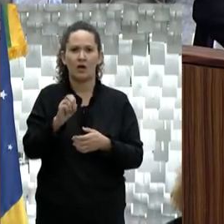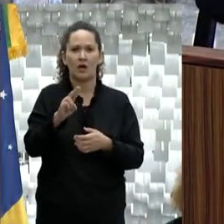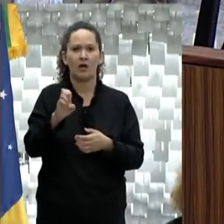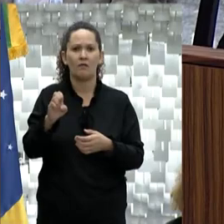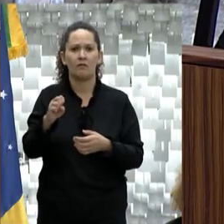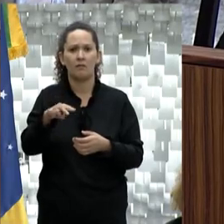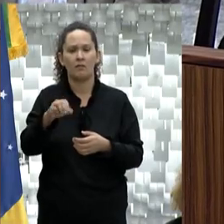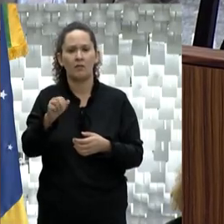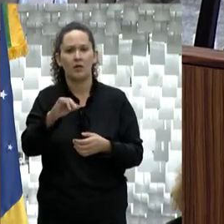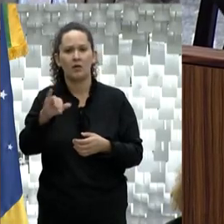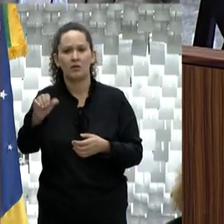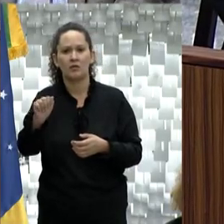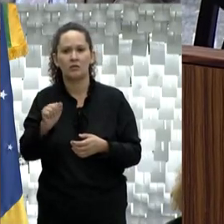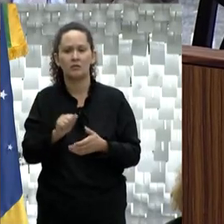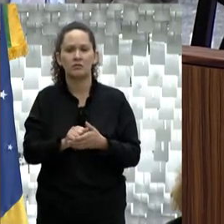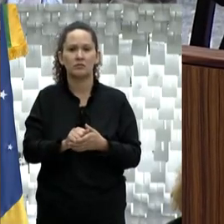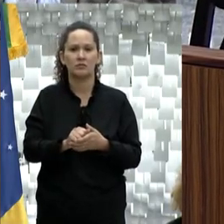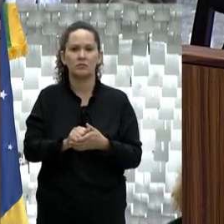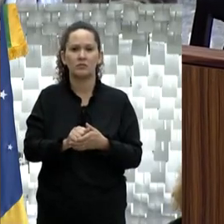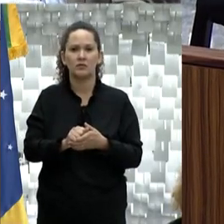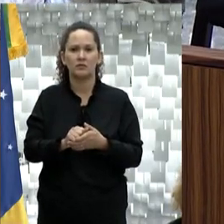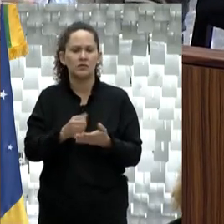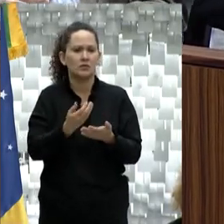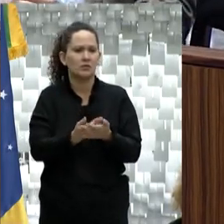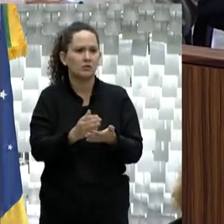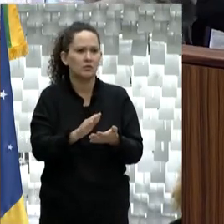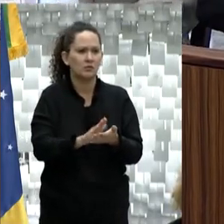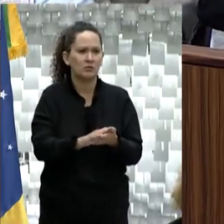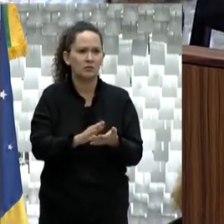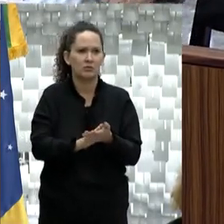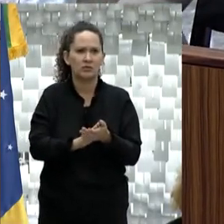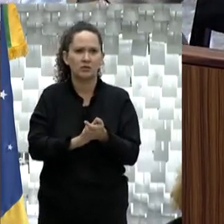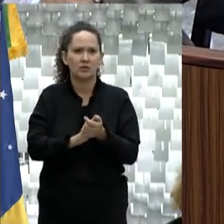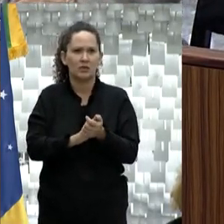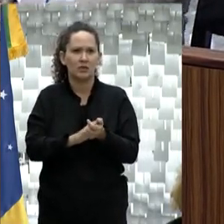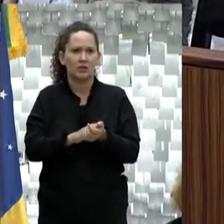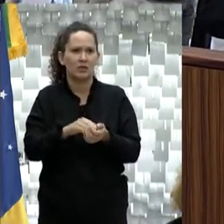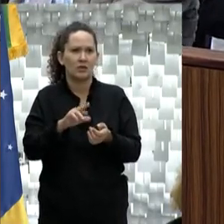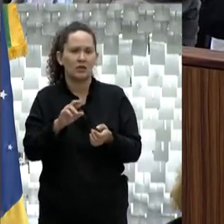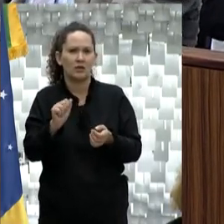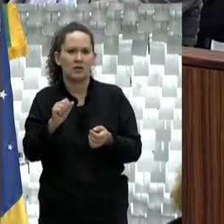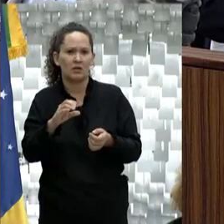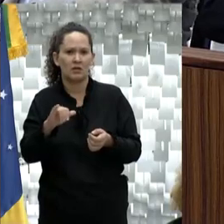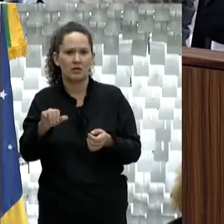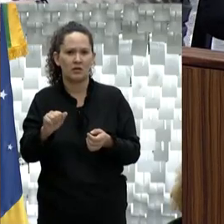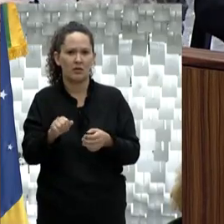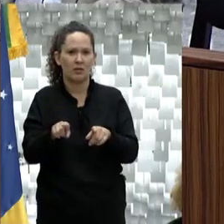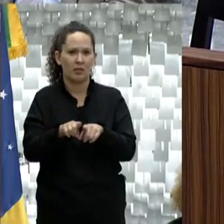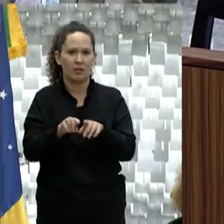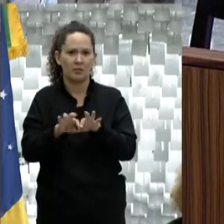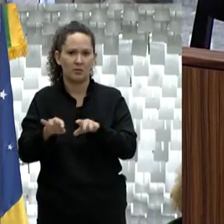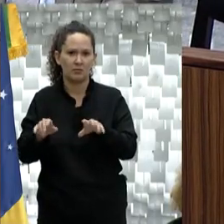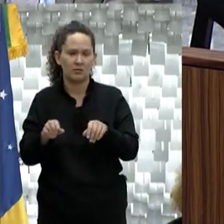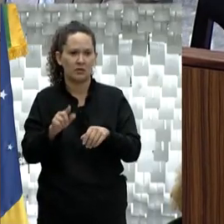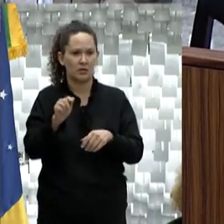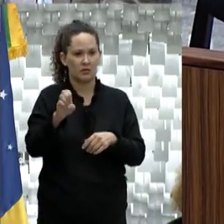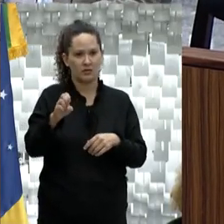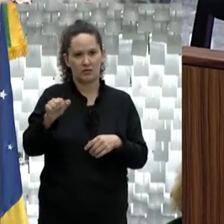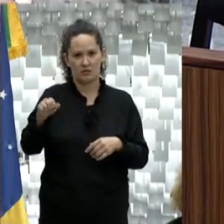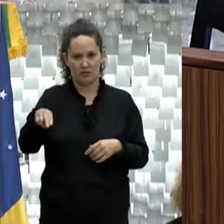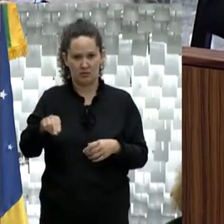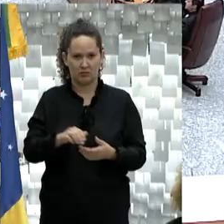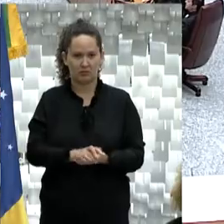e Gounod, interpretada pela soprano Iraci Guimarães e pelo pianista Jean Nardot.